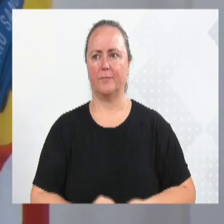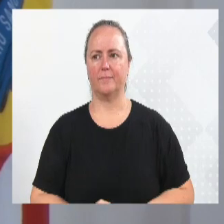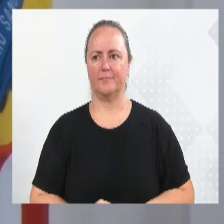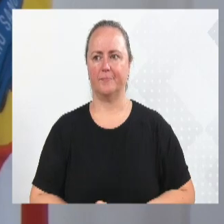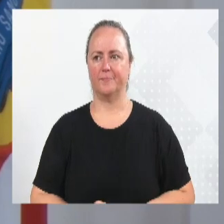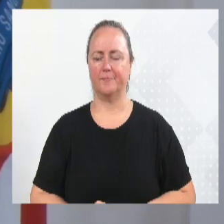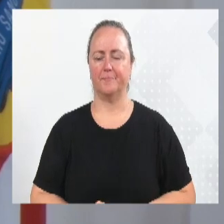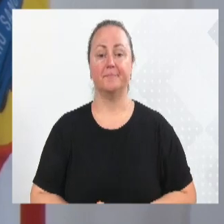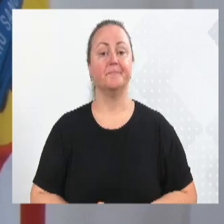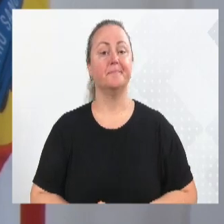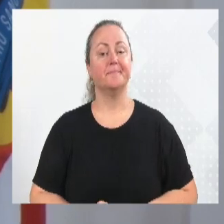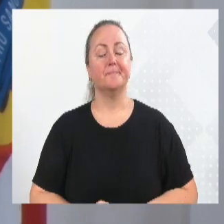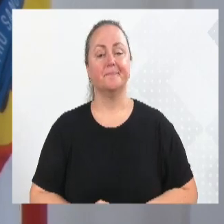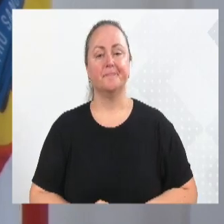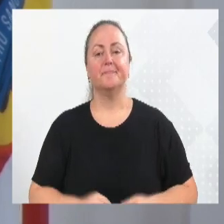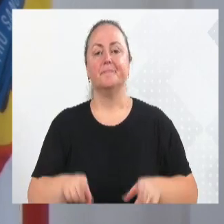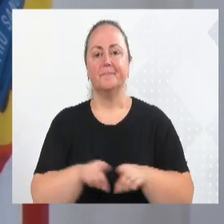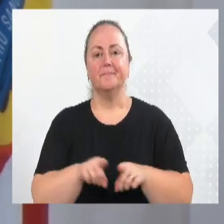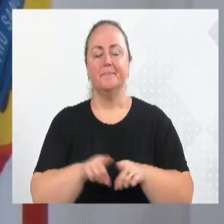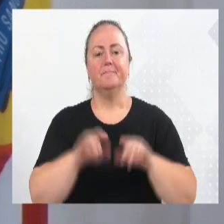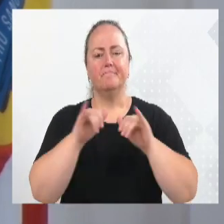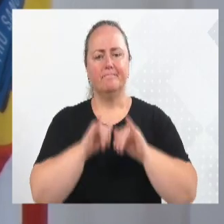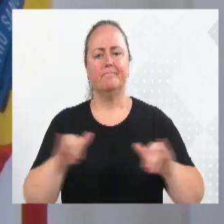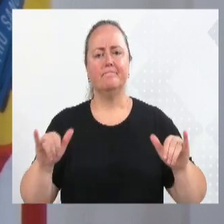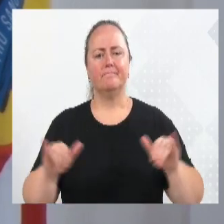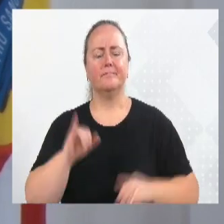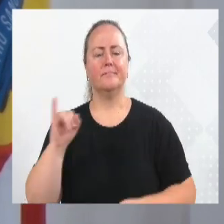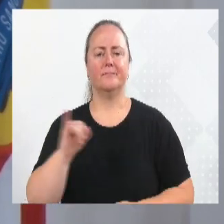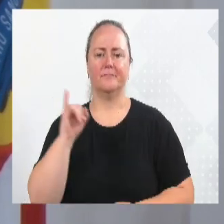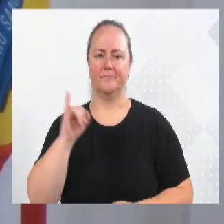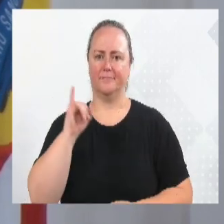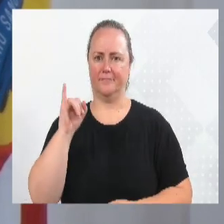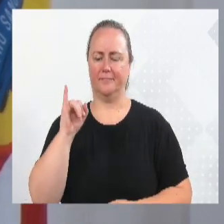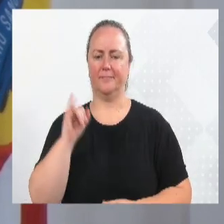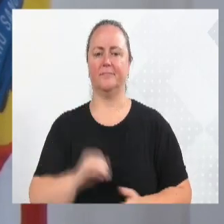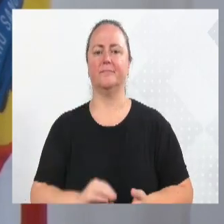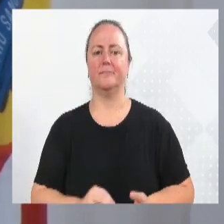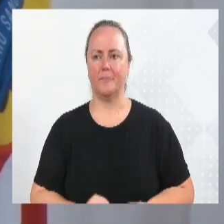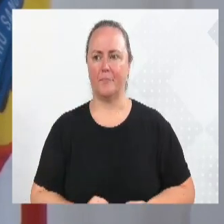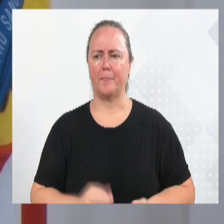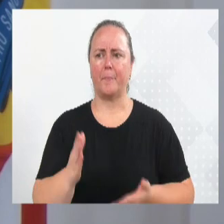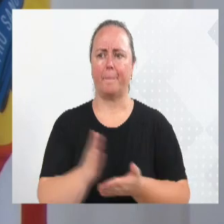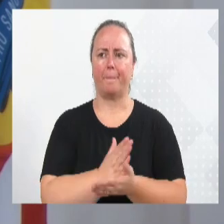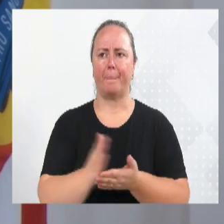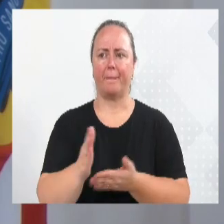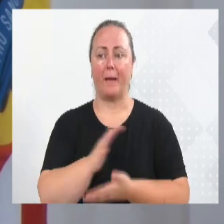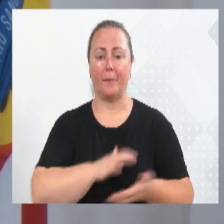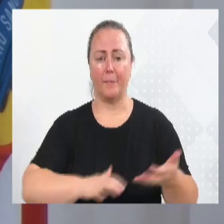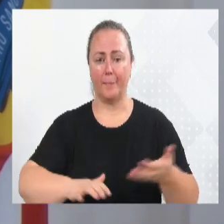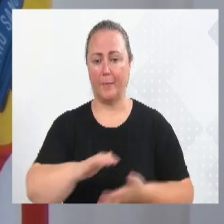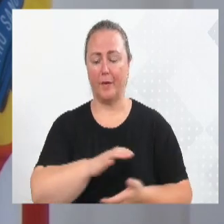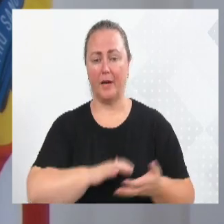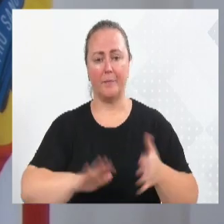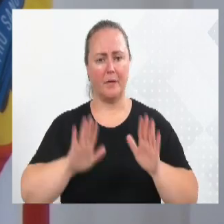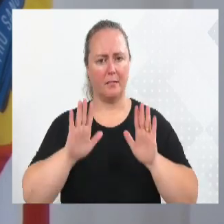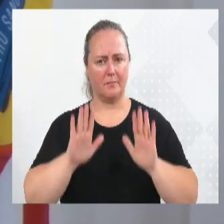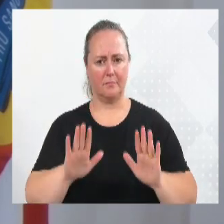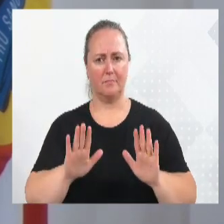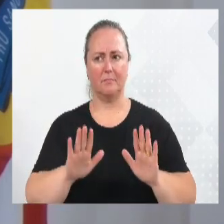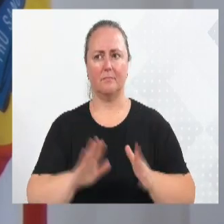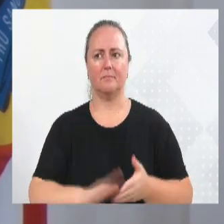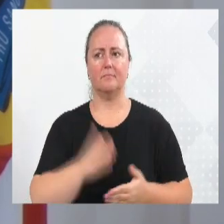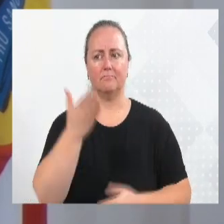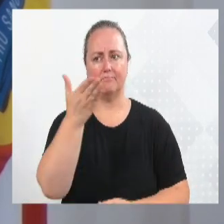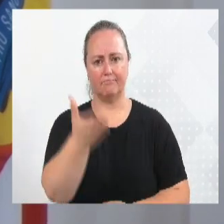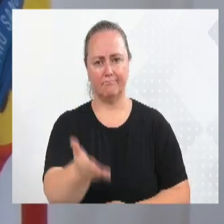mas não menos importante quero deixar essa mensagem aqui também que ainda mais em algumas polêmicas eu sempre digo para você